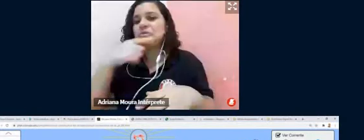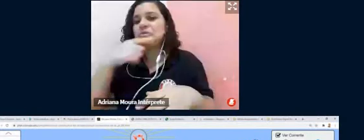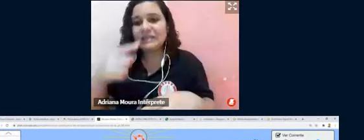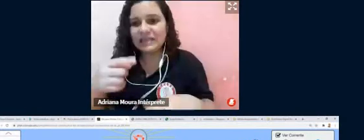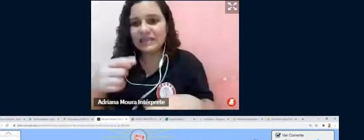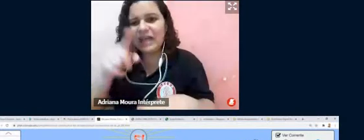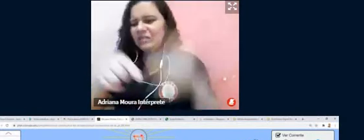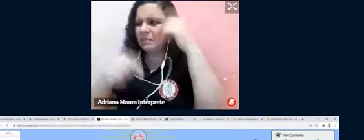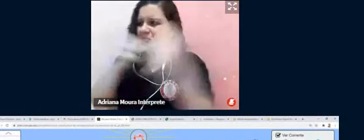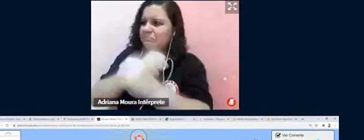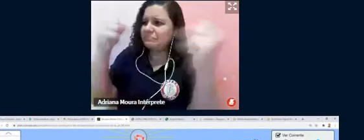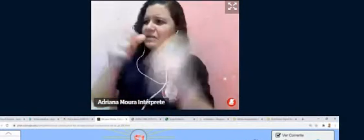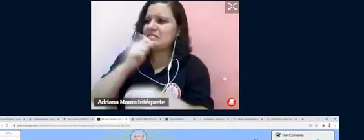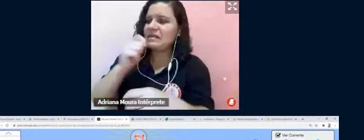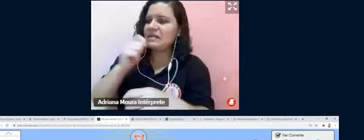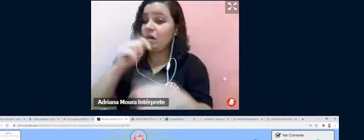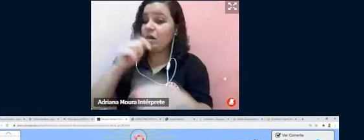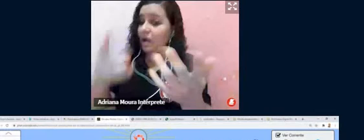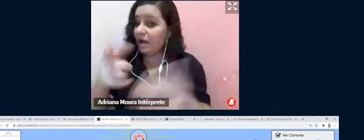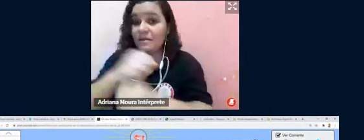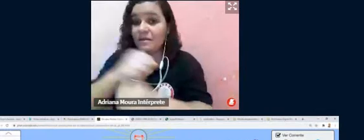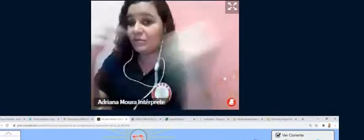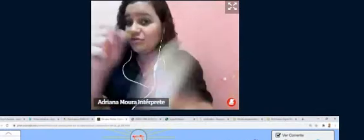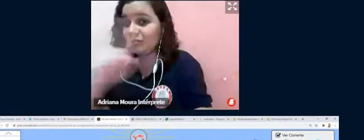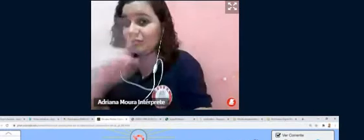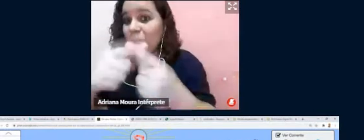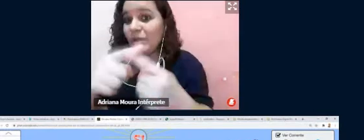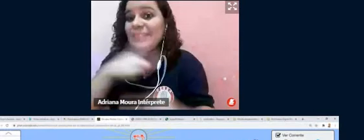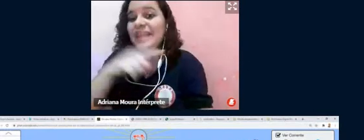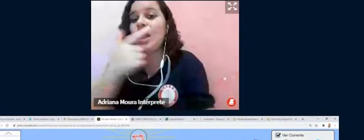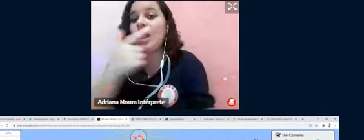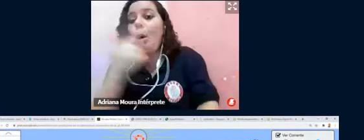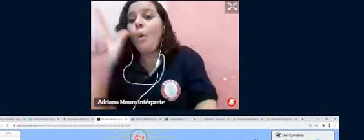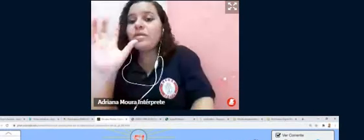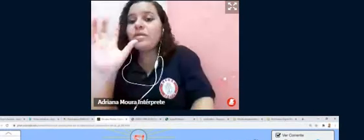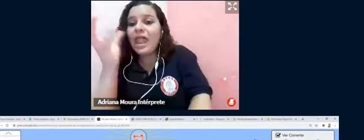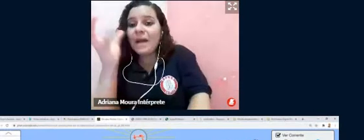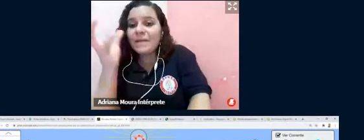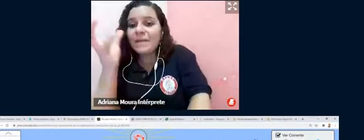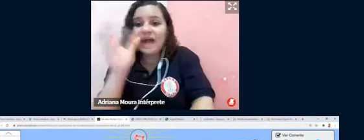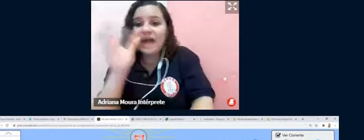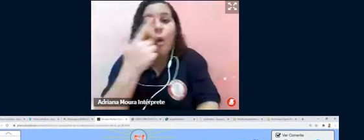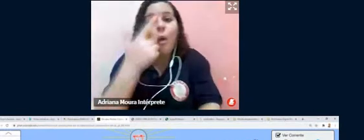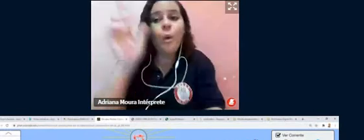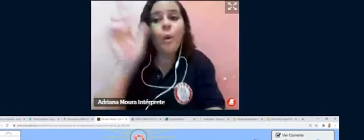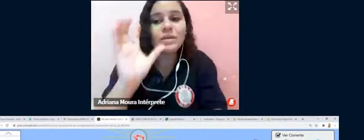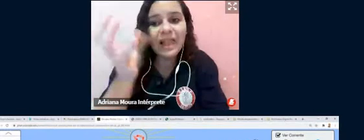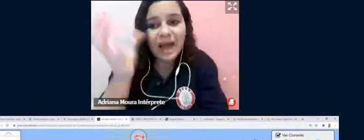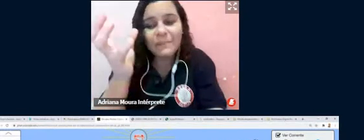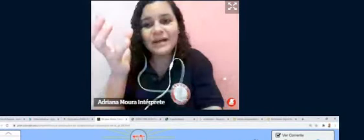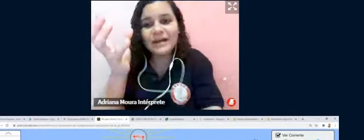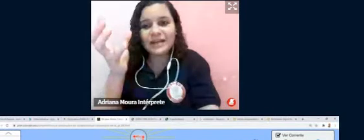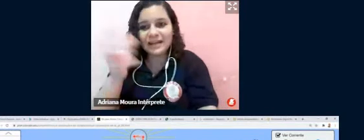mas não explodiu. Não, porque tem outra lâmpada ali. Essa outra lâmpada impediu a explosão. Quer ver